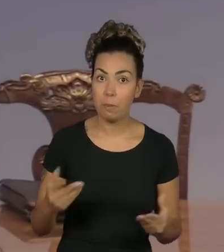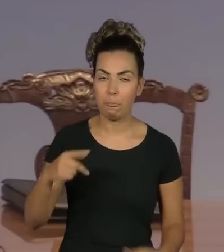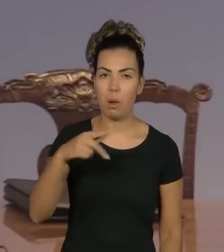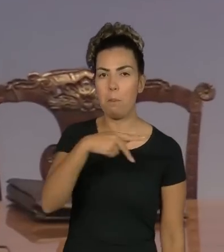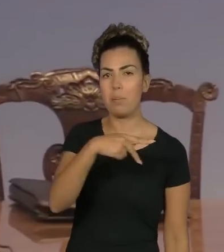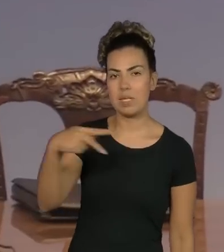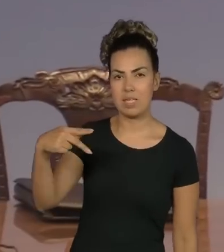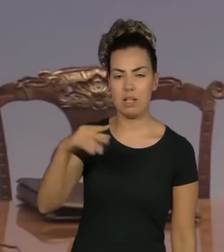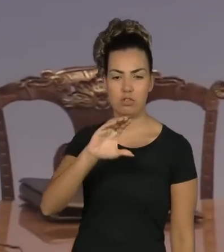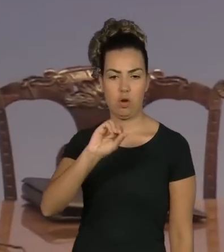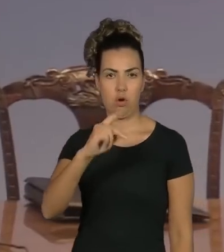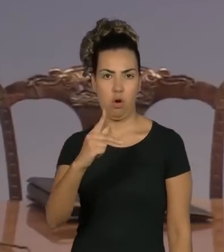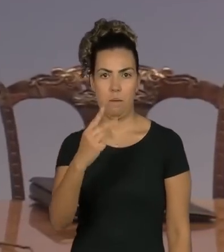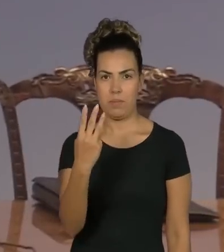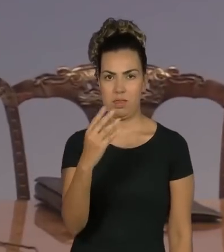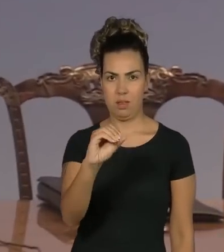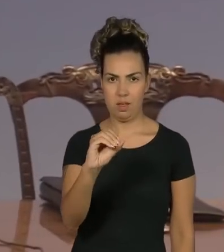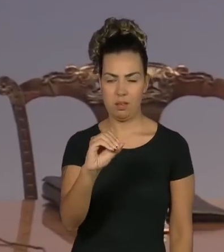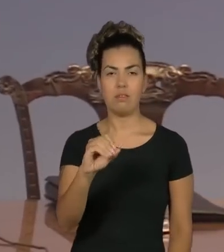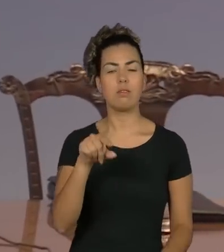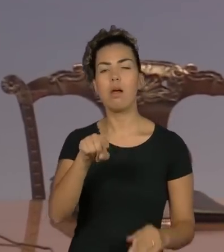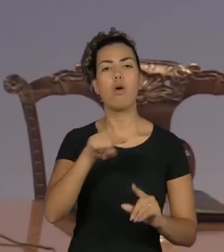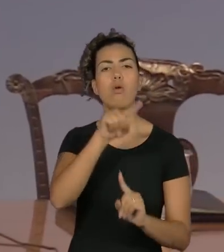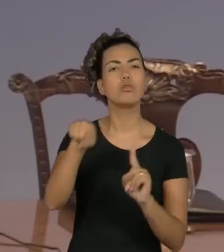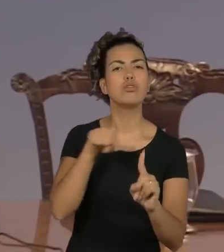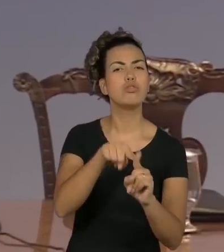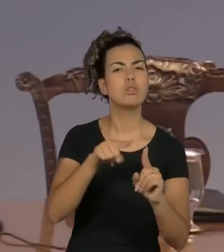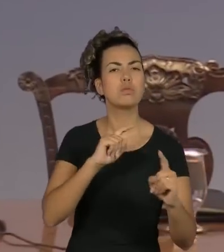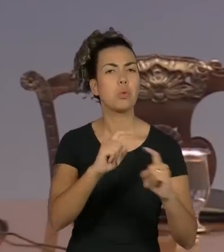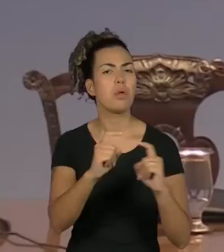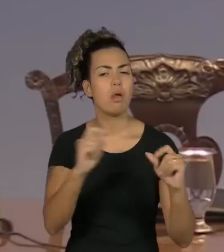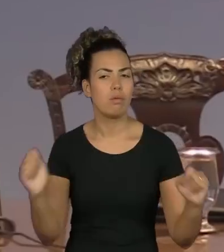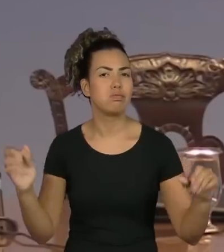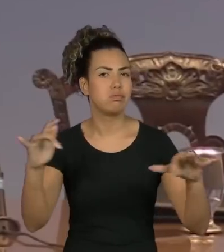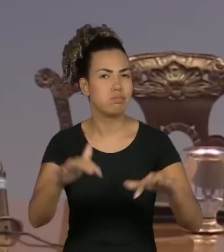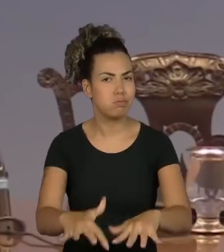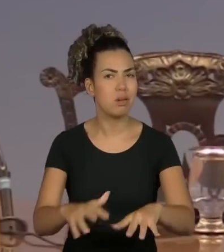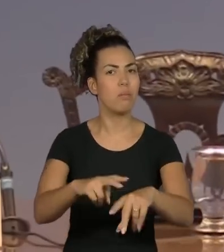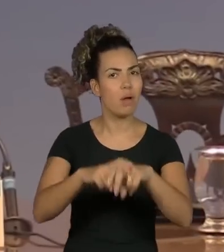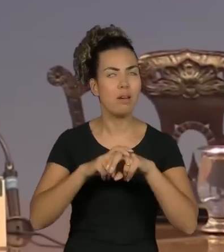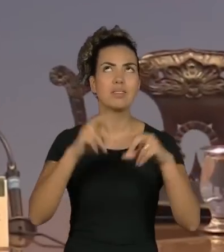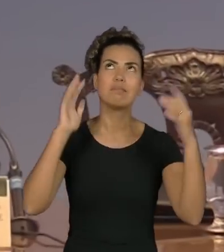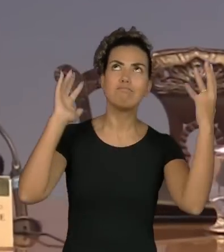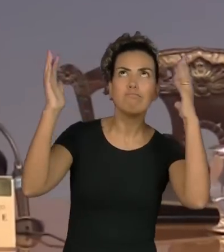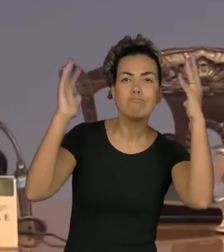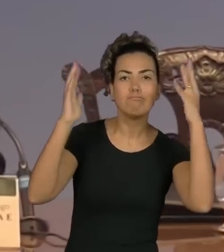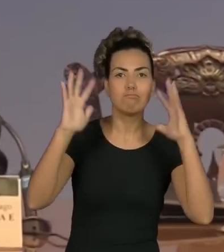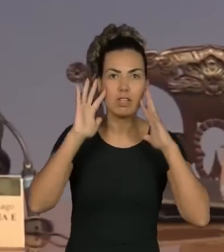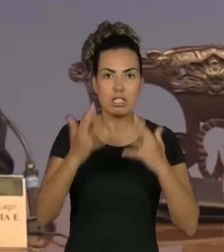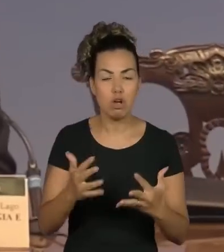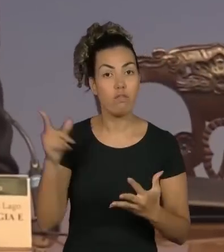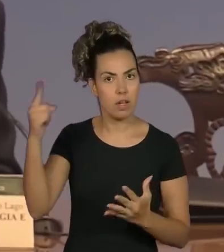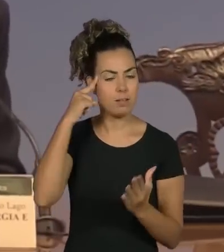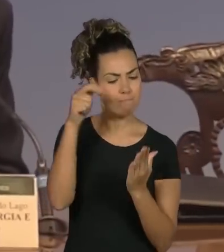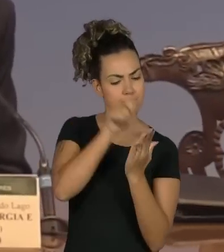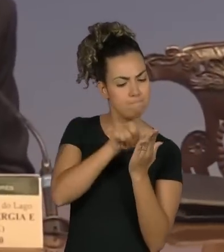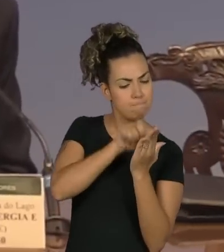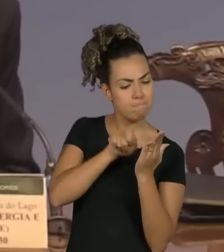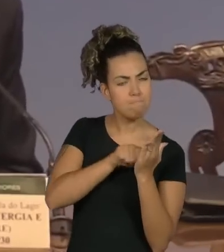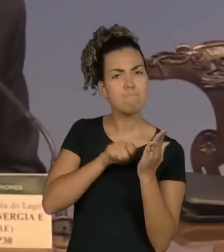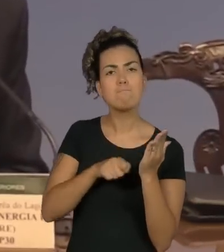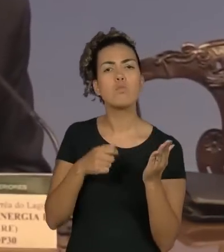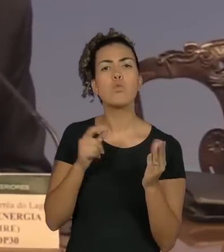da COP30, Conferência da ONU sobre Mudança Climática, lança a carta com os objetivos para o encontro, que